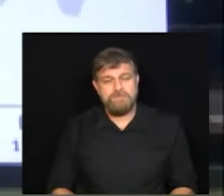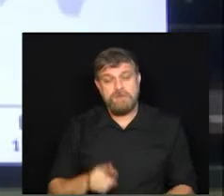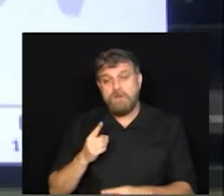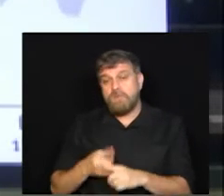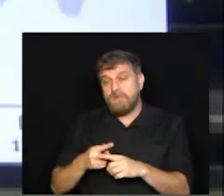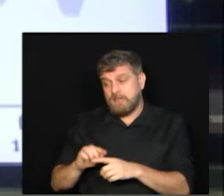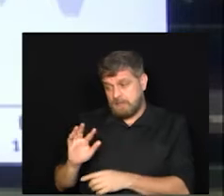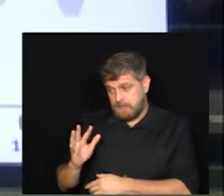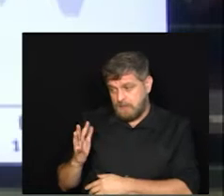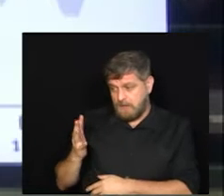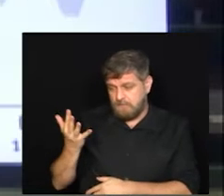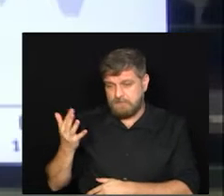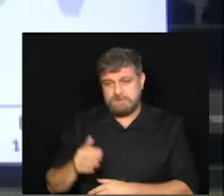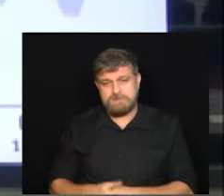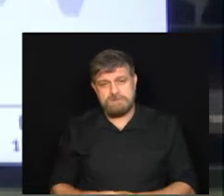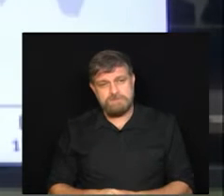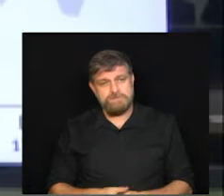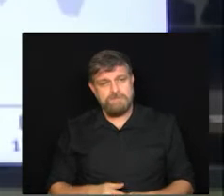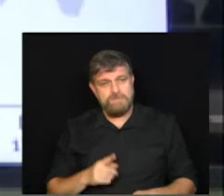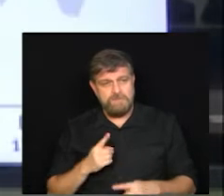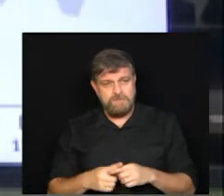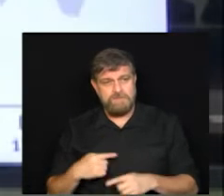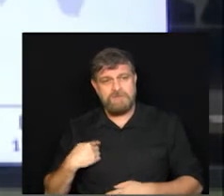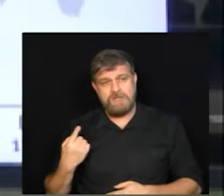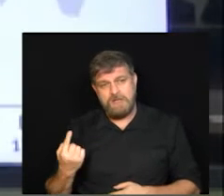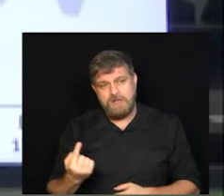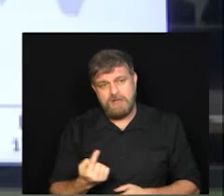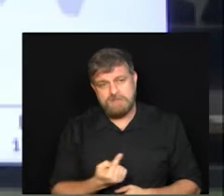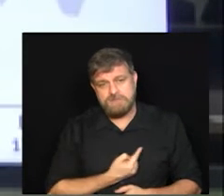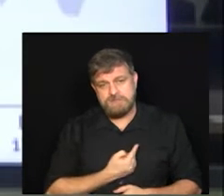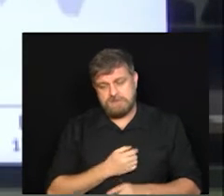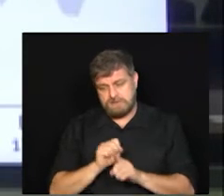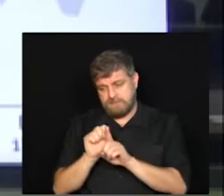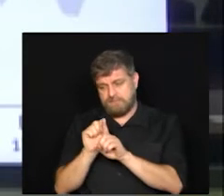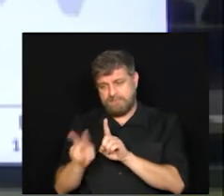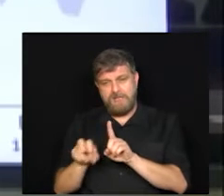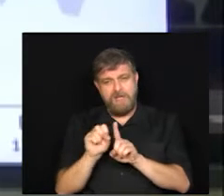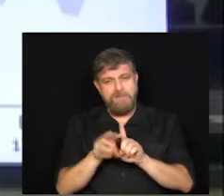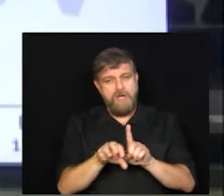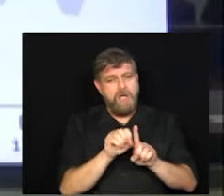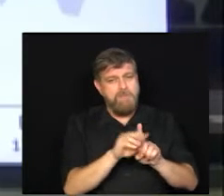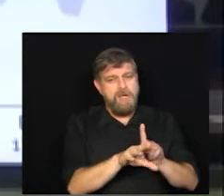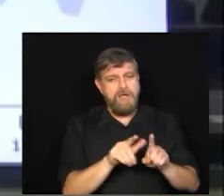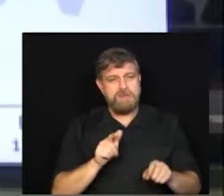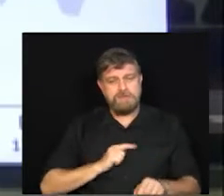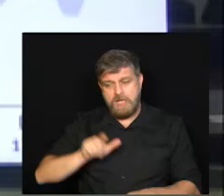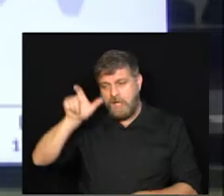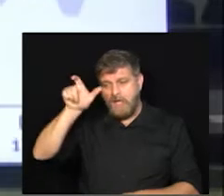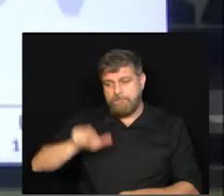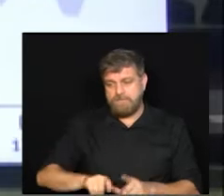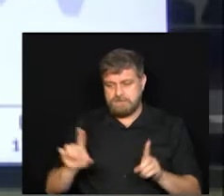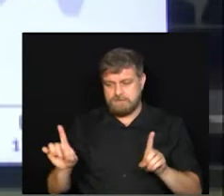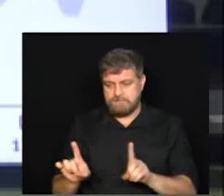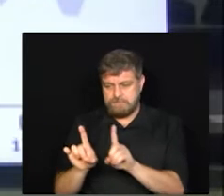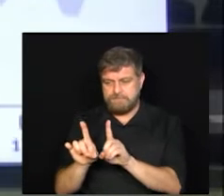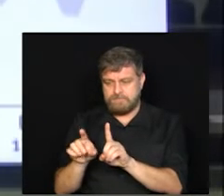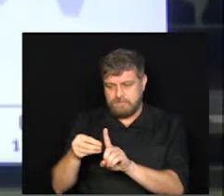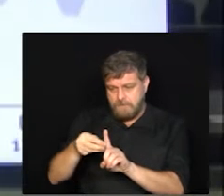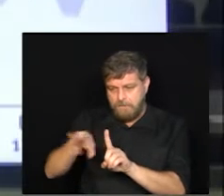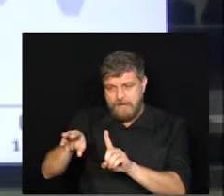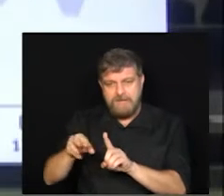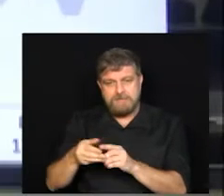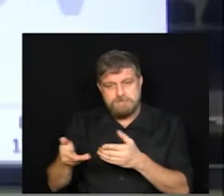quê? Provavelmente porque a gente está tendo a transmissão mais exacerbada, pessoa a pessoa, que é a principal forma